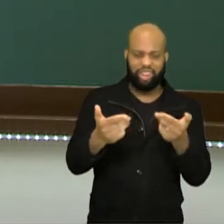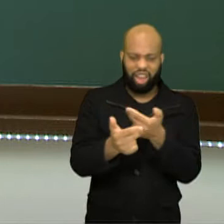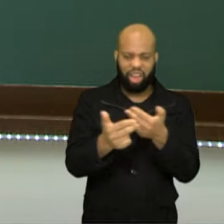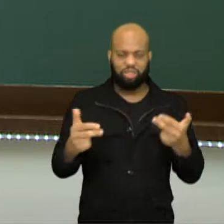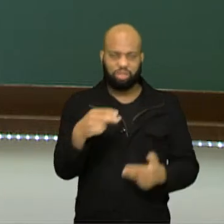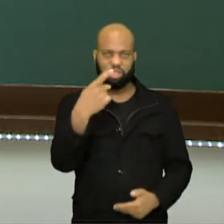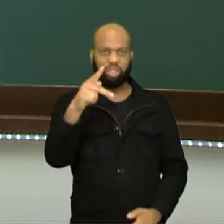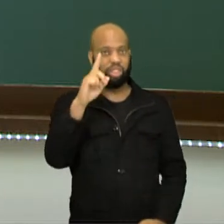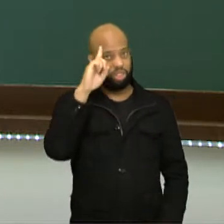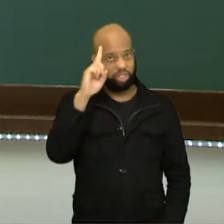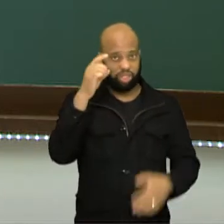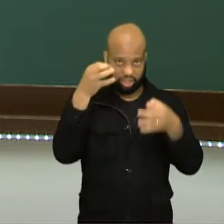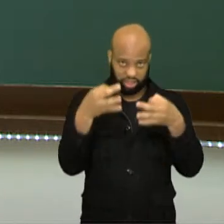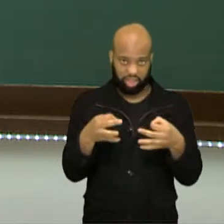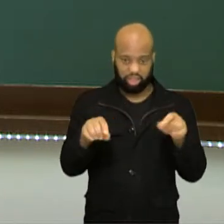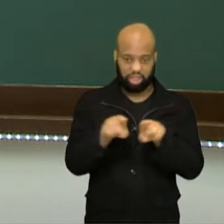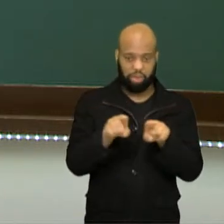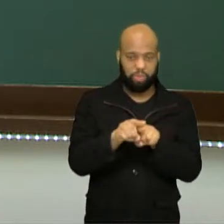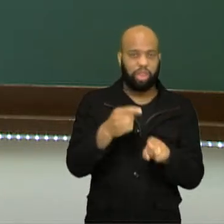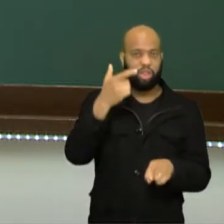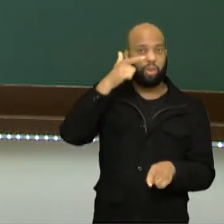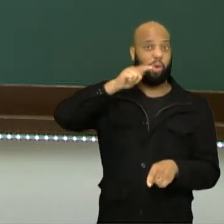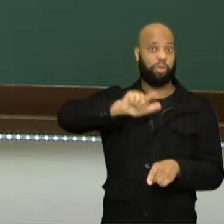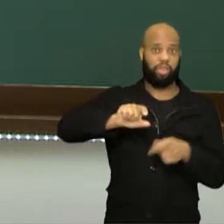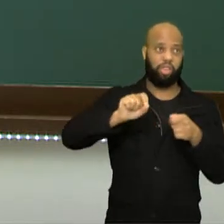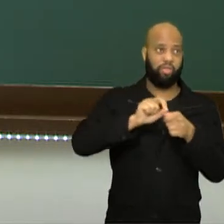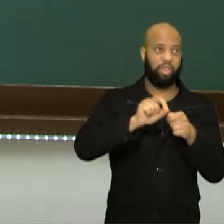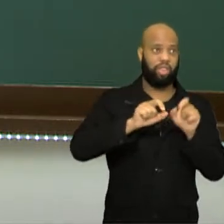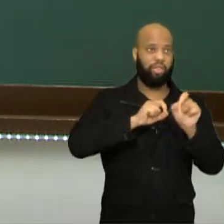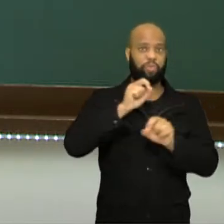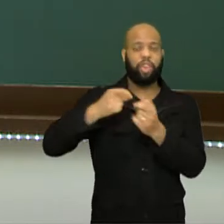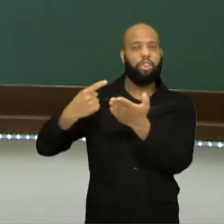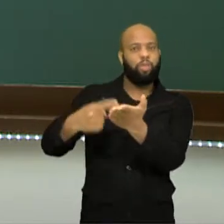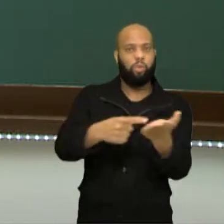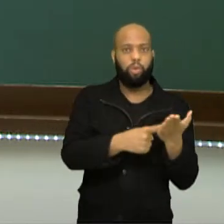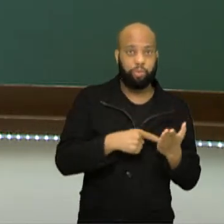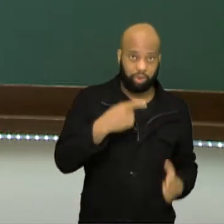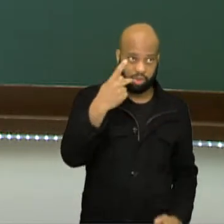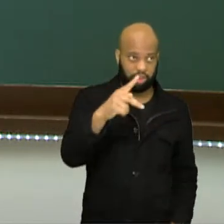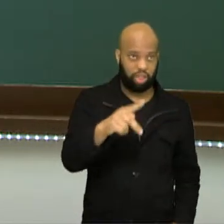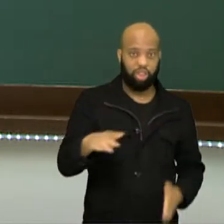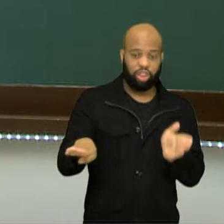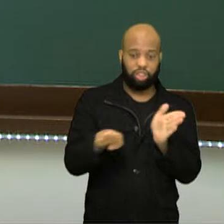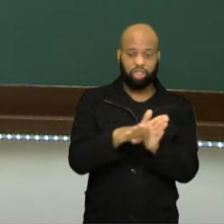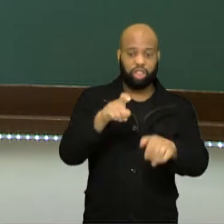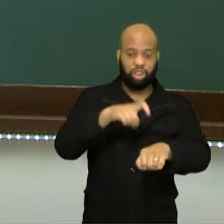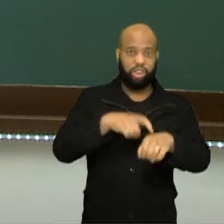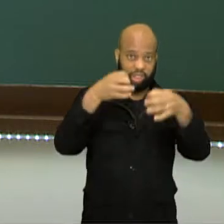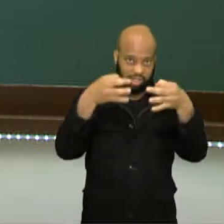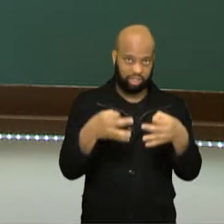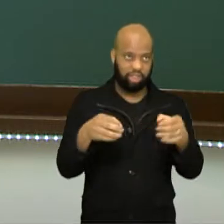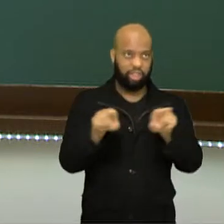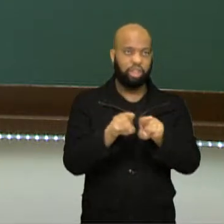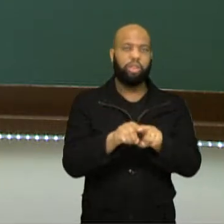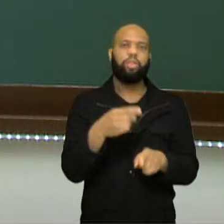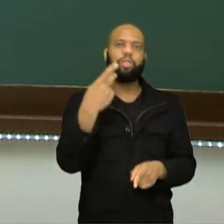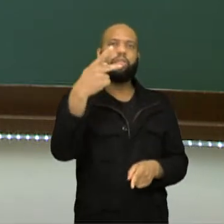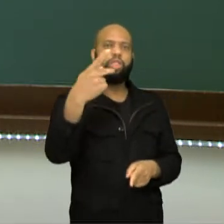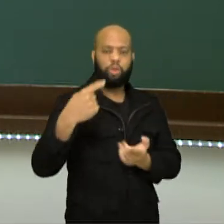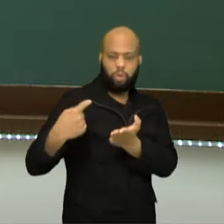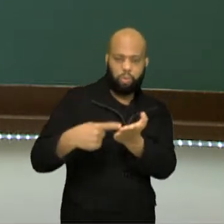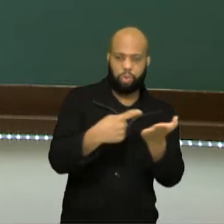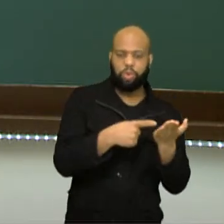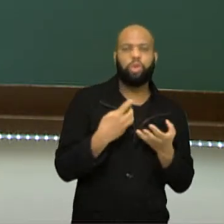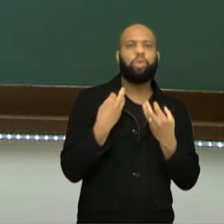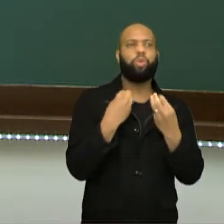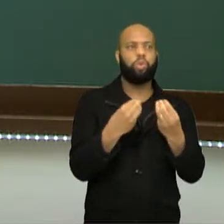dia certo? Você consegue cumprir com os seus compromissos? Chegar no horário nos seus compromissos? Como é que é